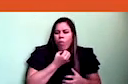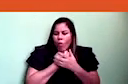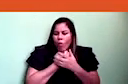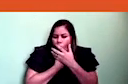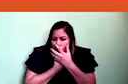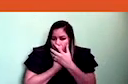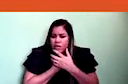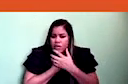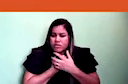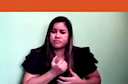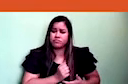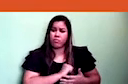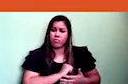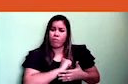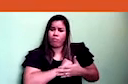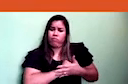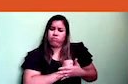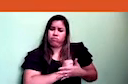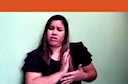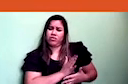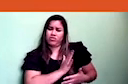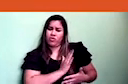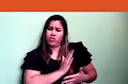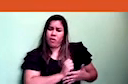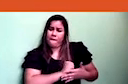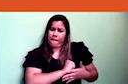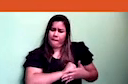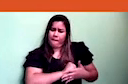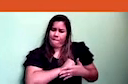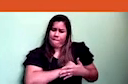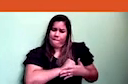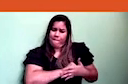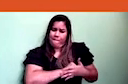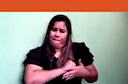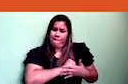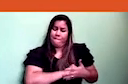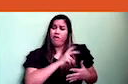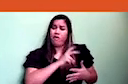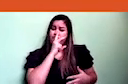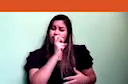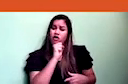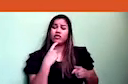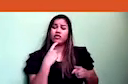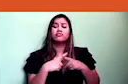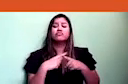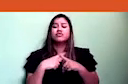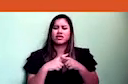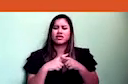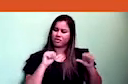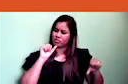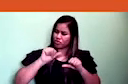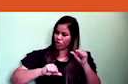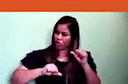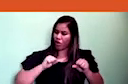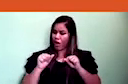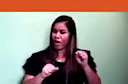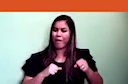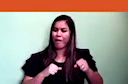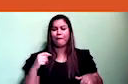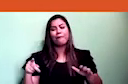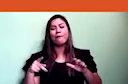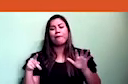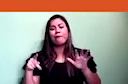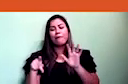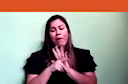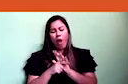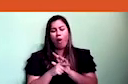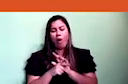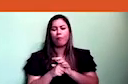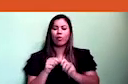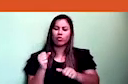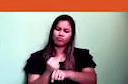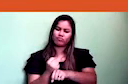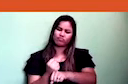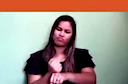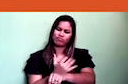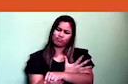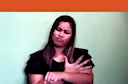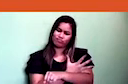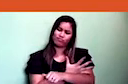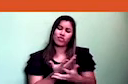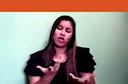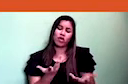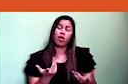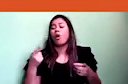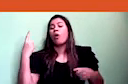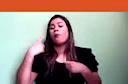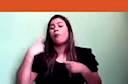outras coisas mais, que são alterações fisiológicas em função das emoções. Por isso que, quando nós falamos de saúde emocional,